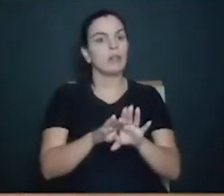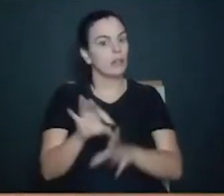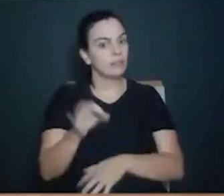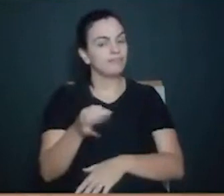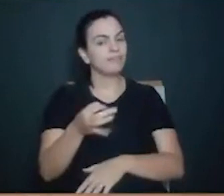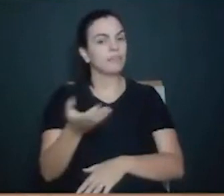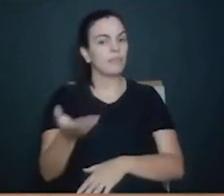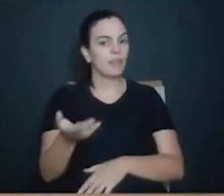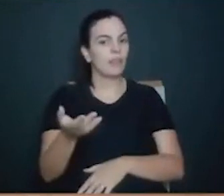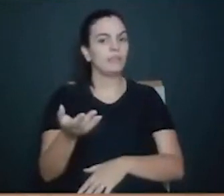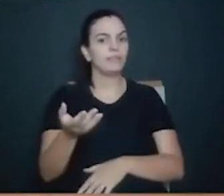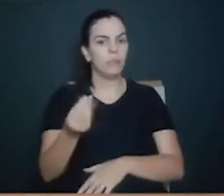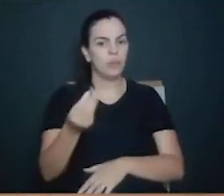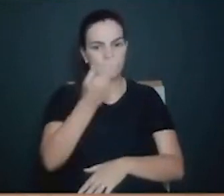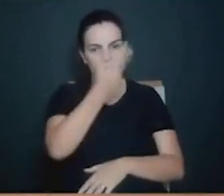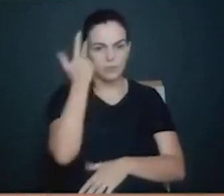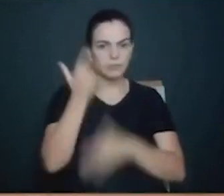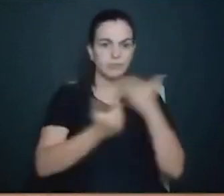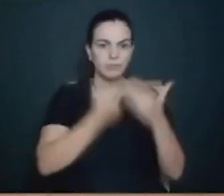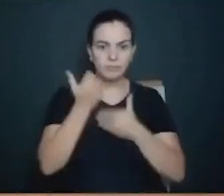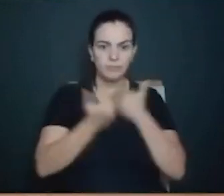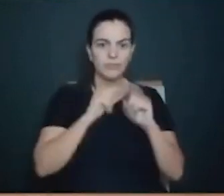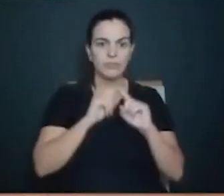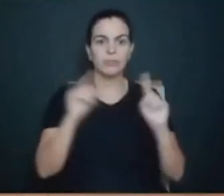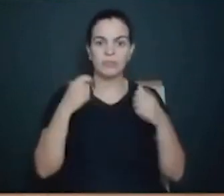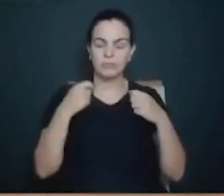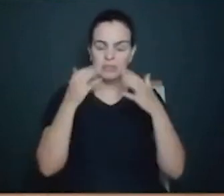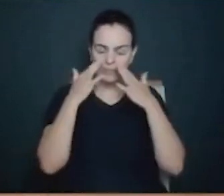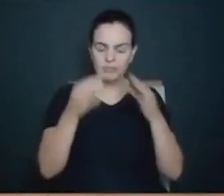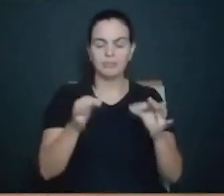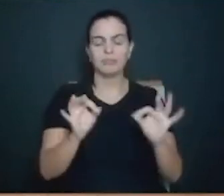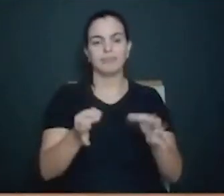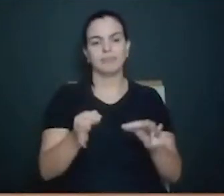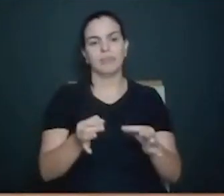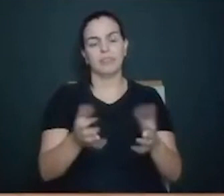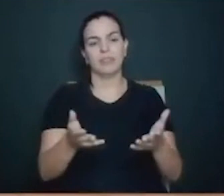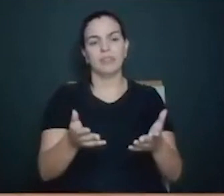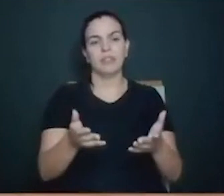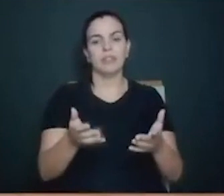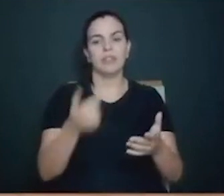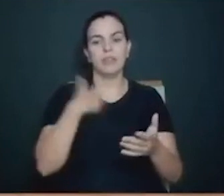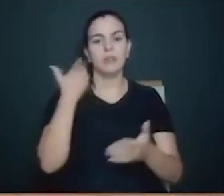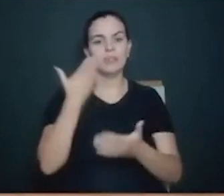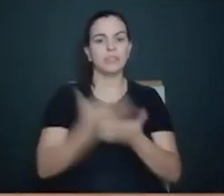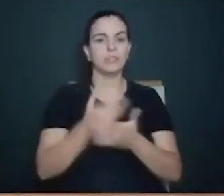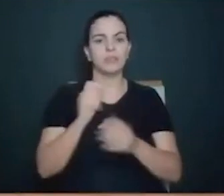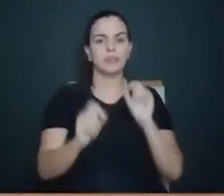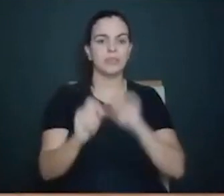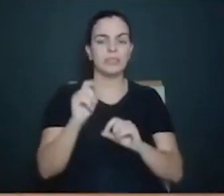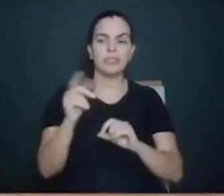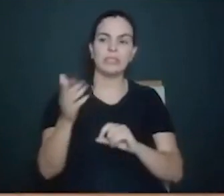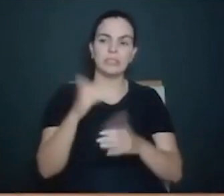tanto de vidas que foram perdidas, mas a gente tem que ter esse alerta. Eu acredito que a Secretaria está preparada para dar essa resposta